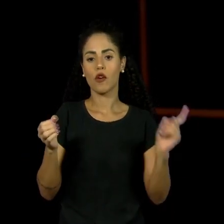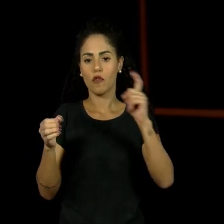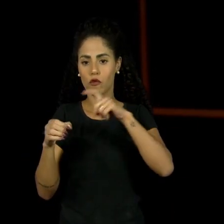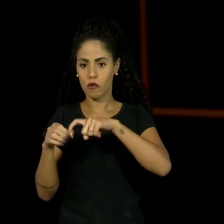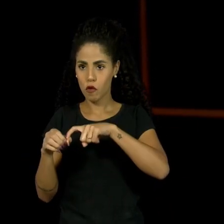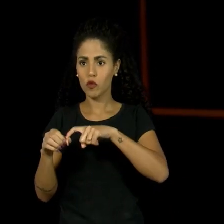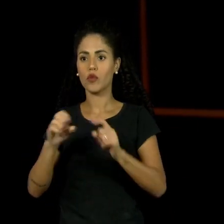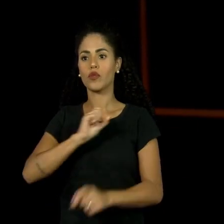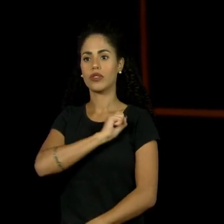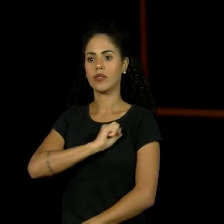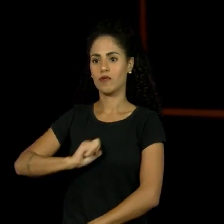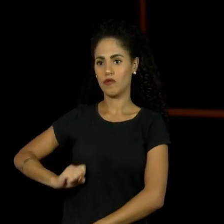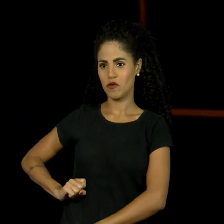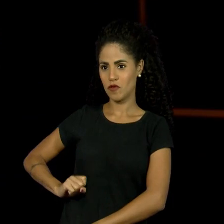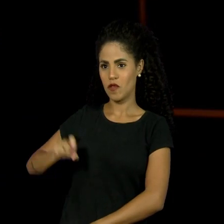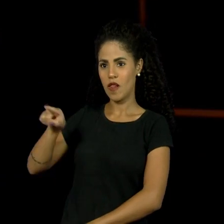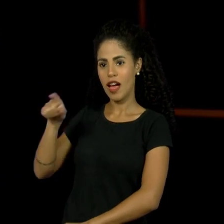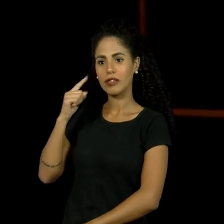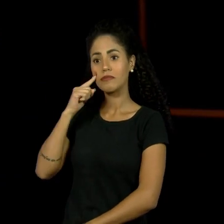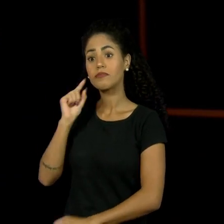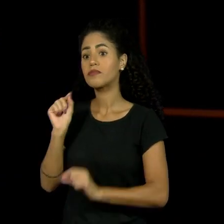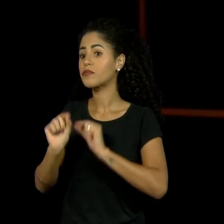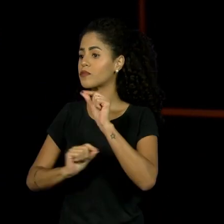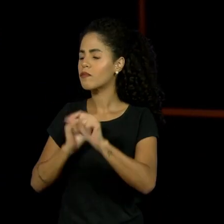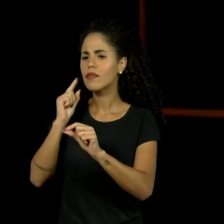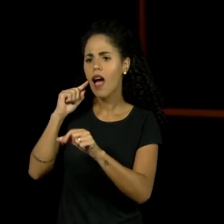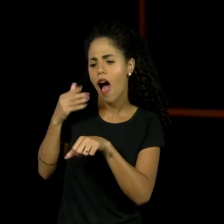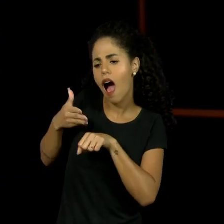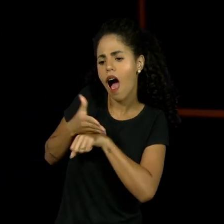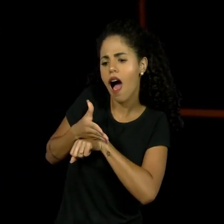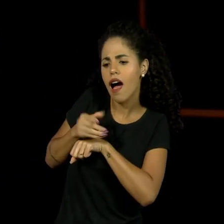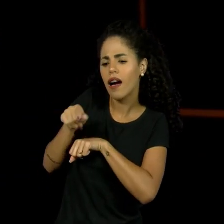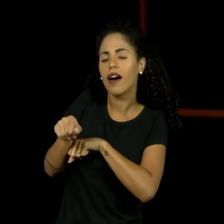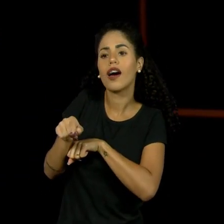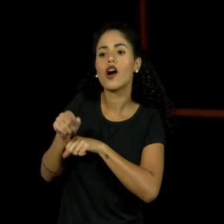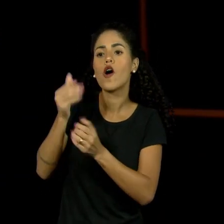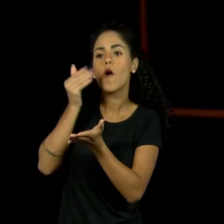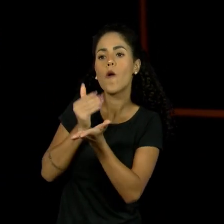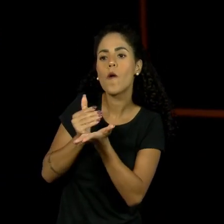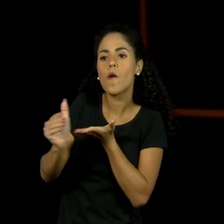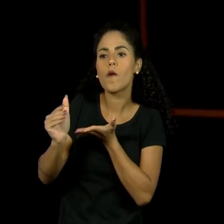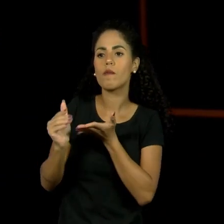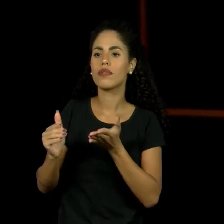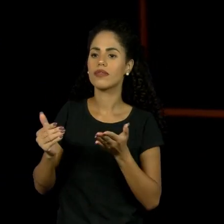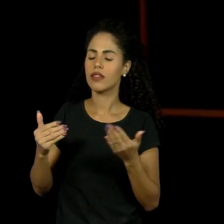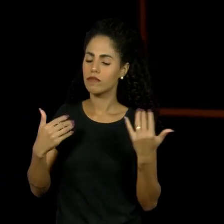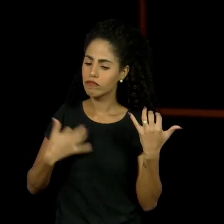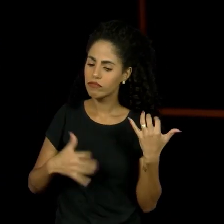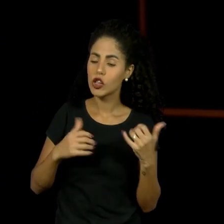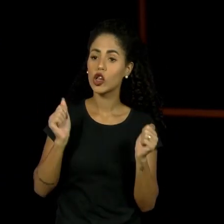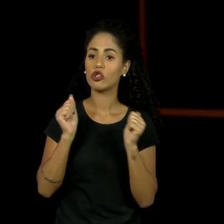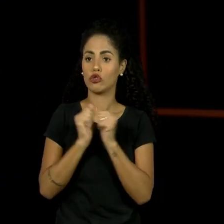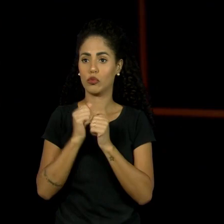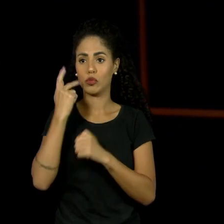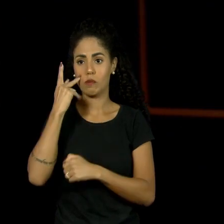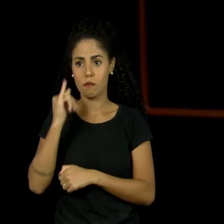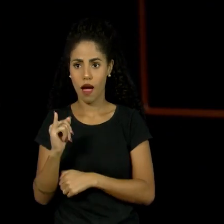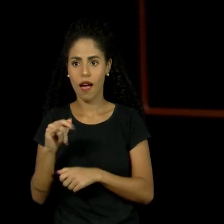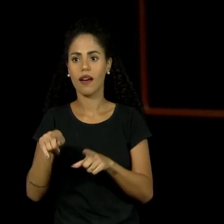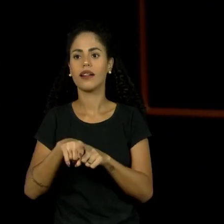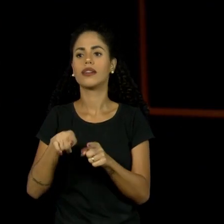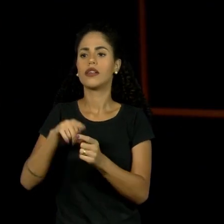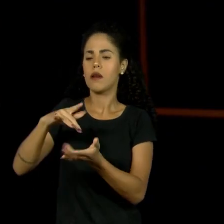tinha 14 anos, aí eu entrei, comecei a tocar com meu pai, mas eu fui fazer aula de